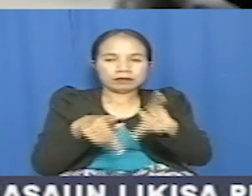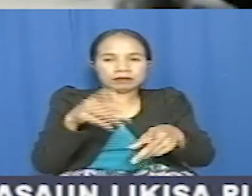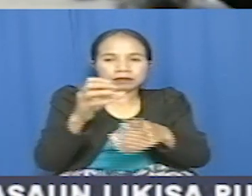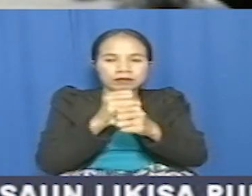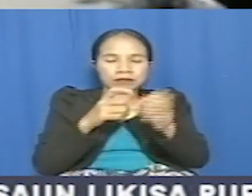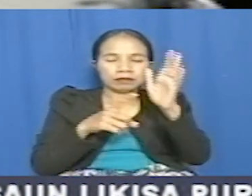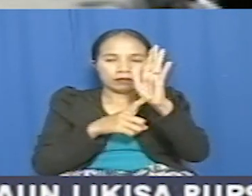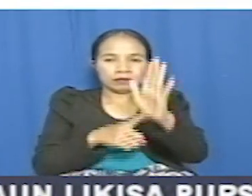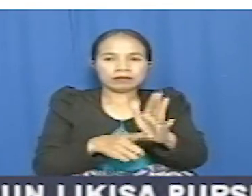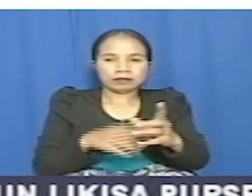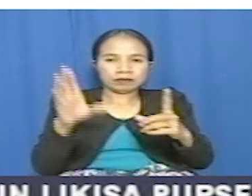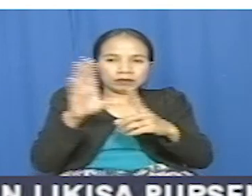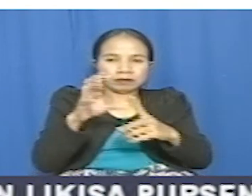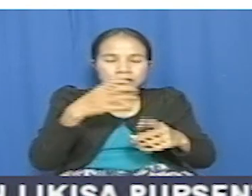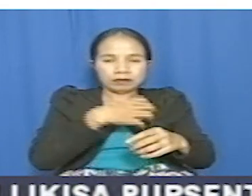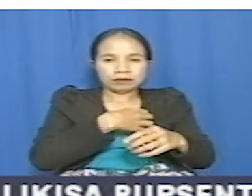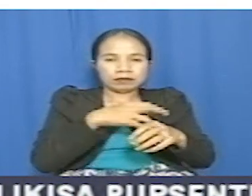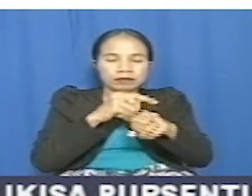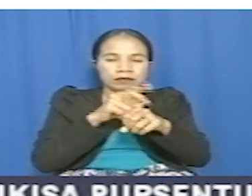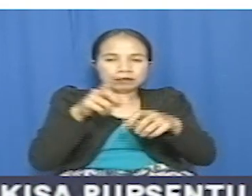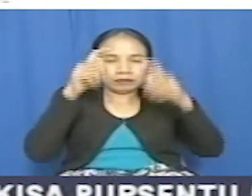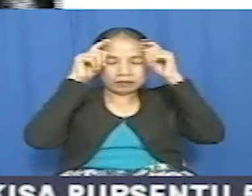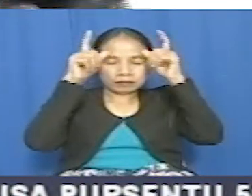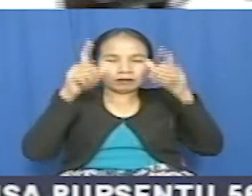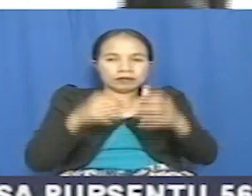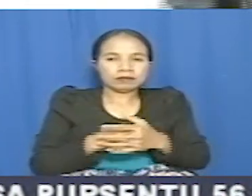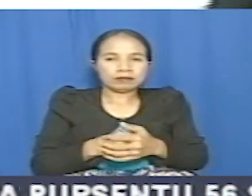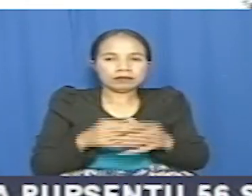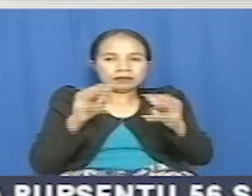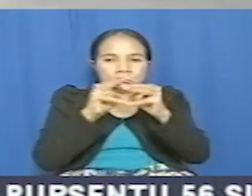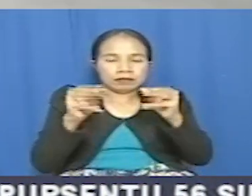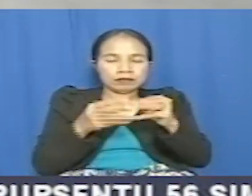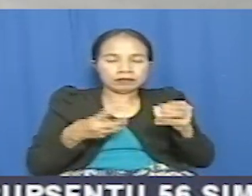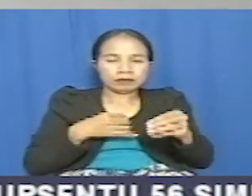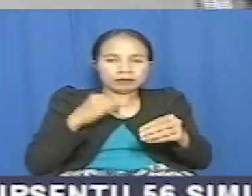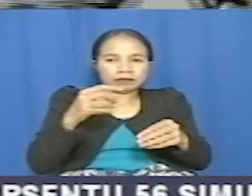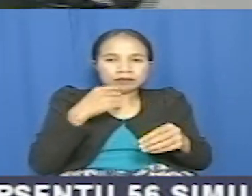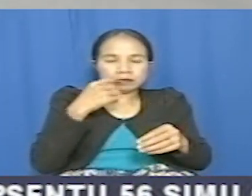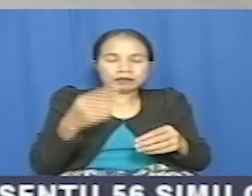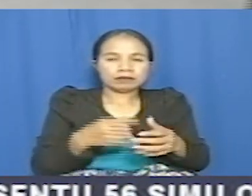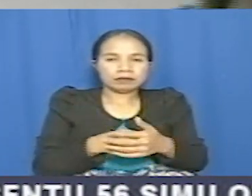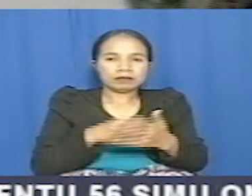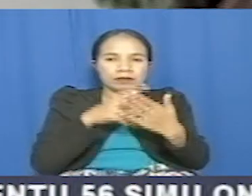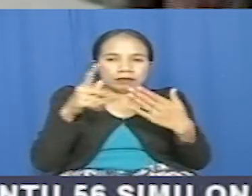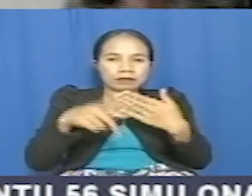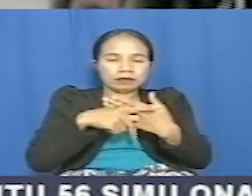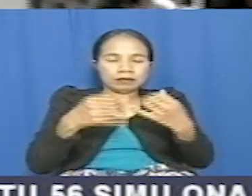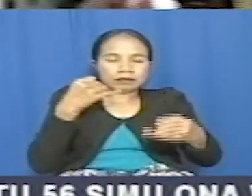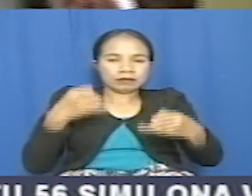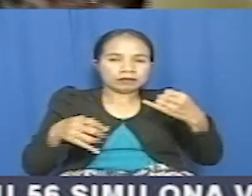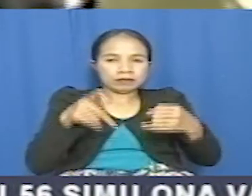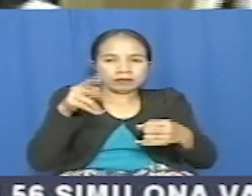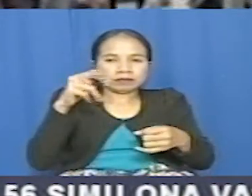simu queixa. Comando Polícia Nacional Timor-Leste, município de Ili, orienta que das Departamento de Justiça